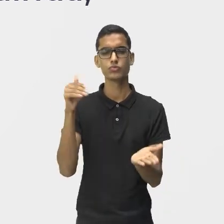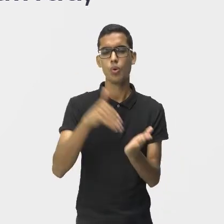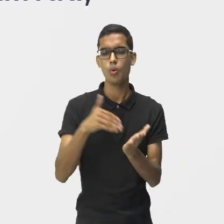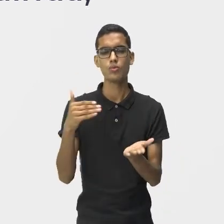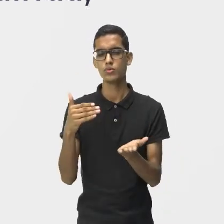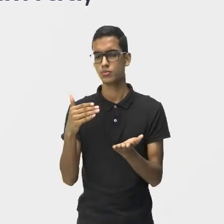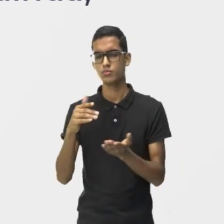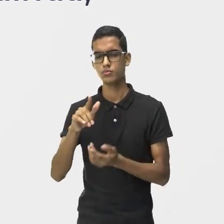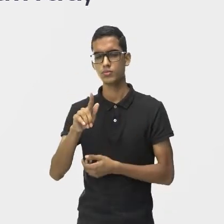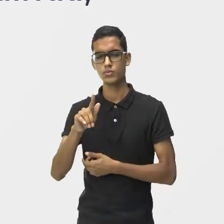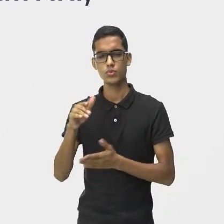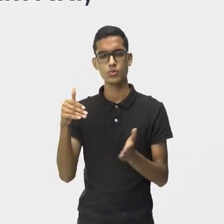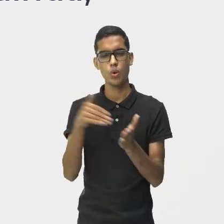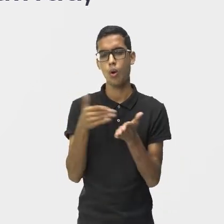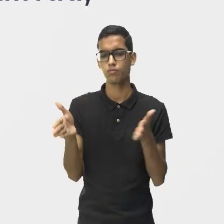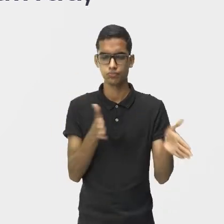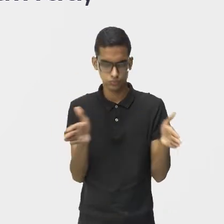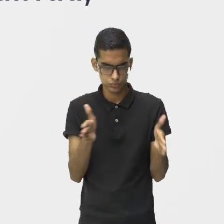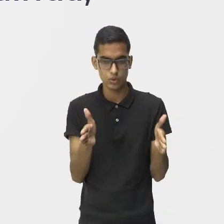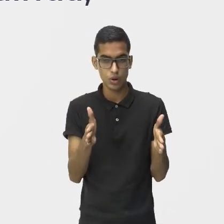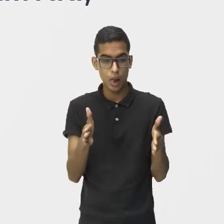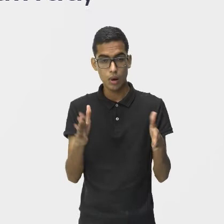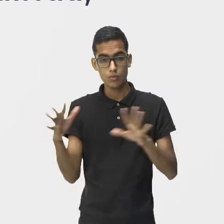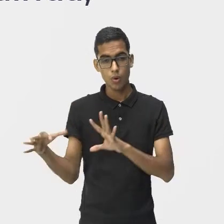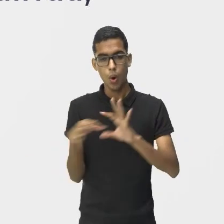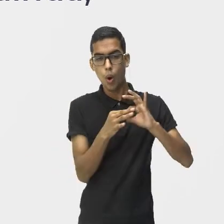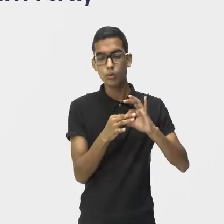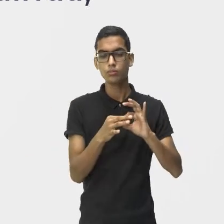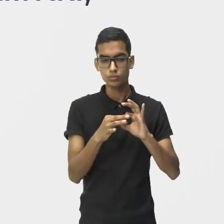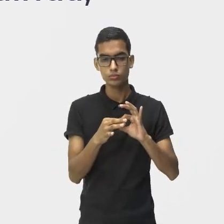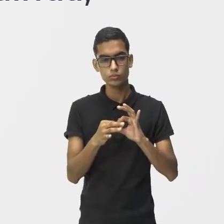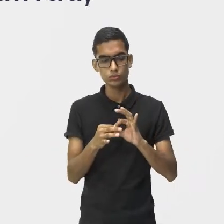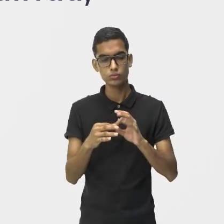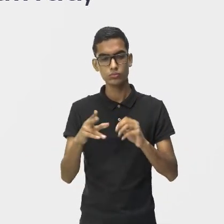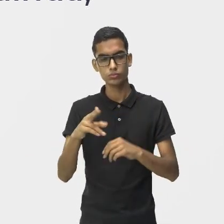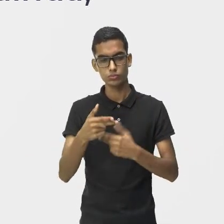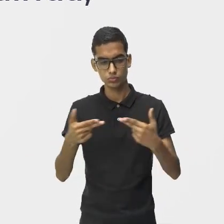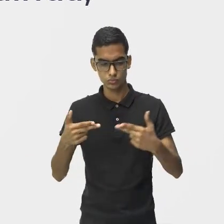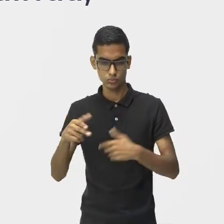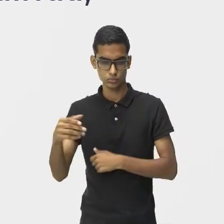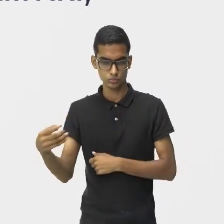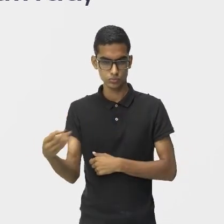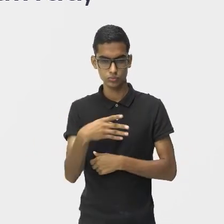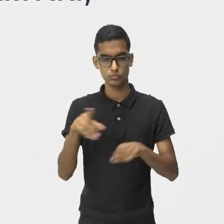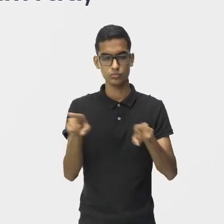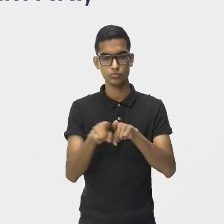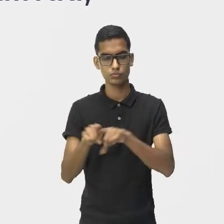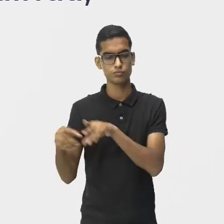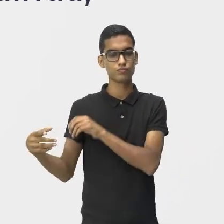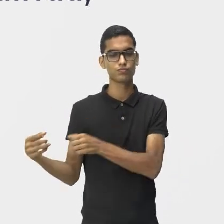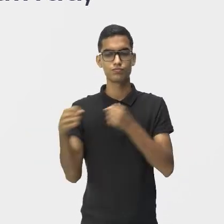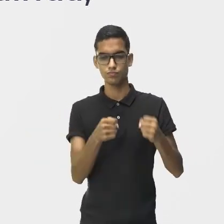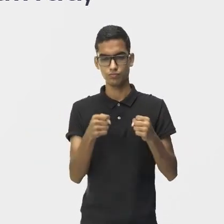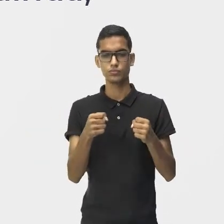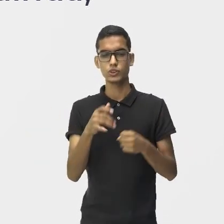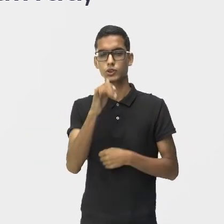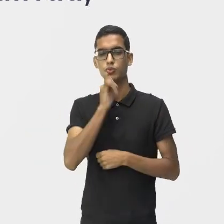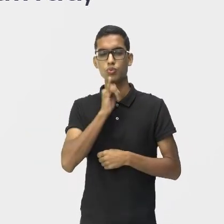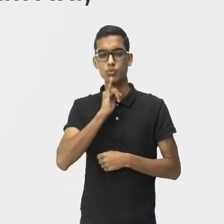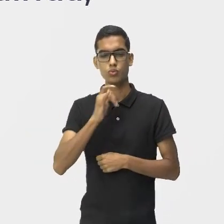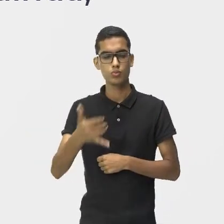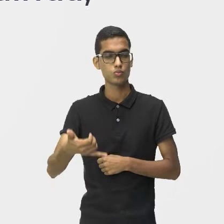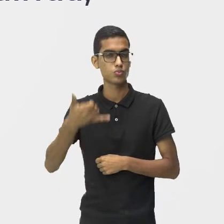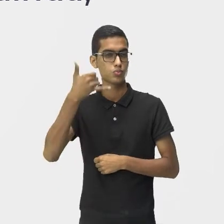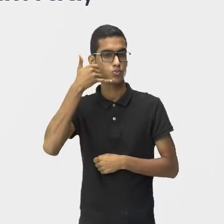geração e interligando ao circuito meios novos e mais poderosos, como, por